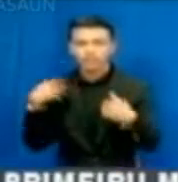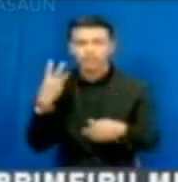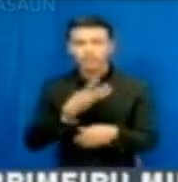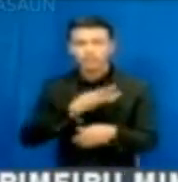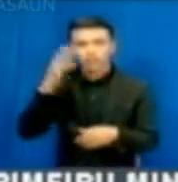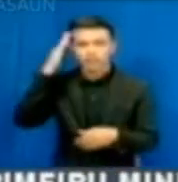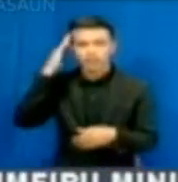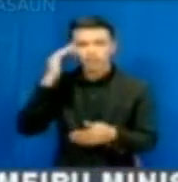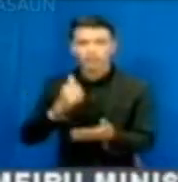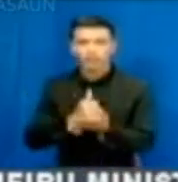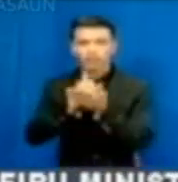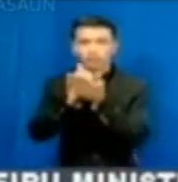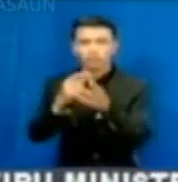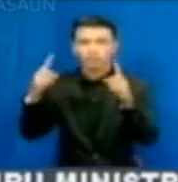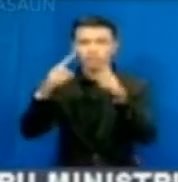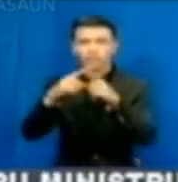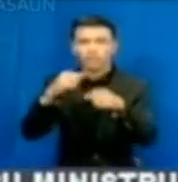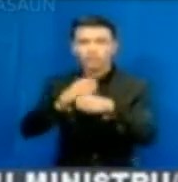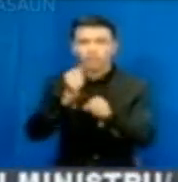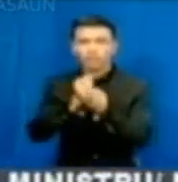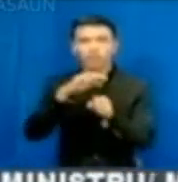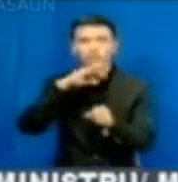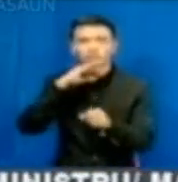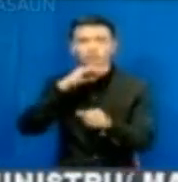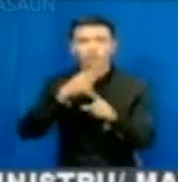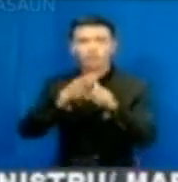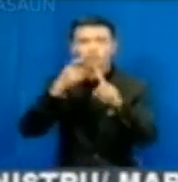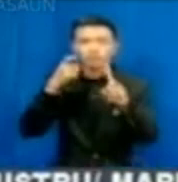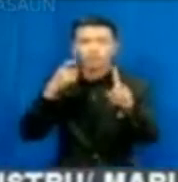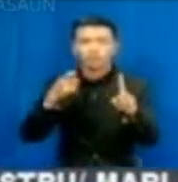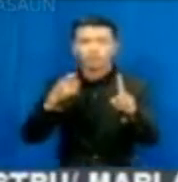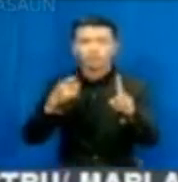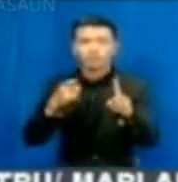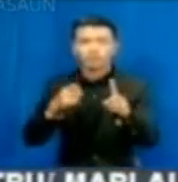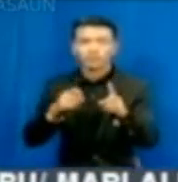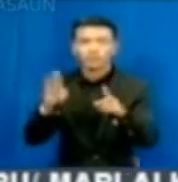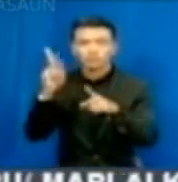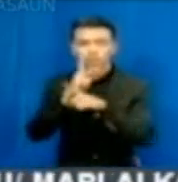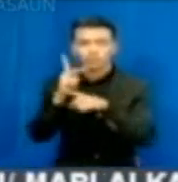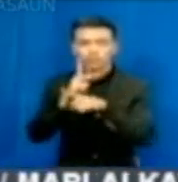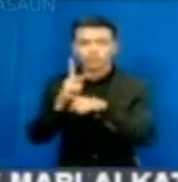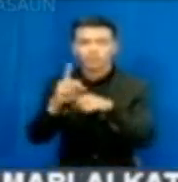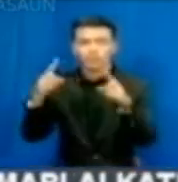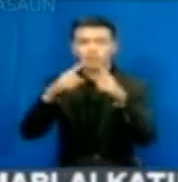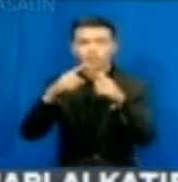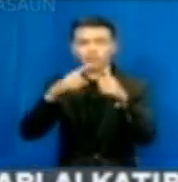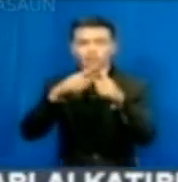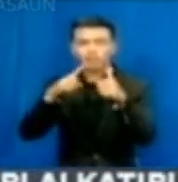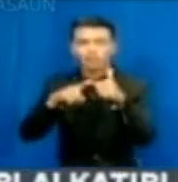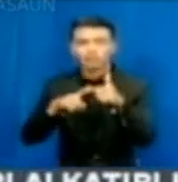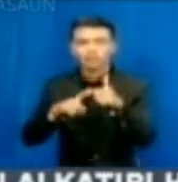Contribusão Iha Produz Lixo Né Maka Mai Rússi Comercial Depois O